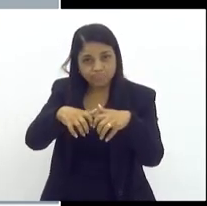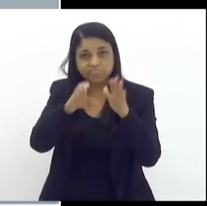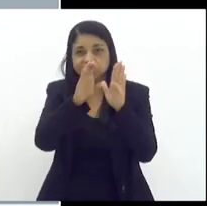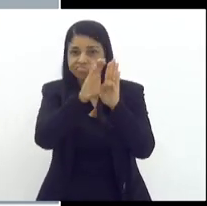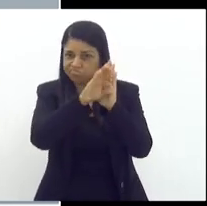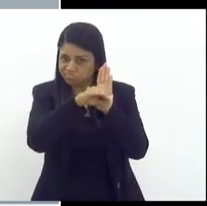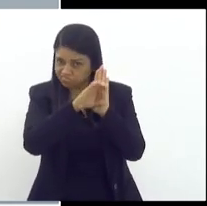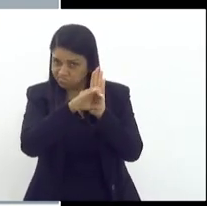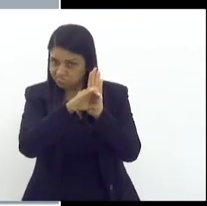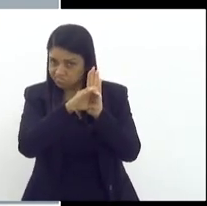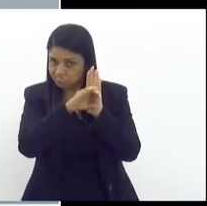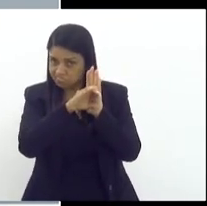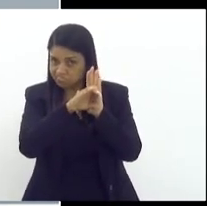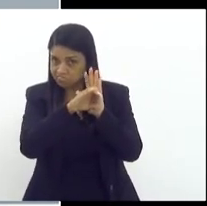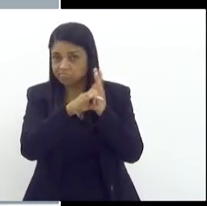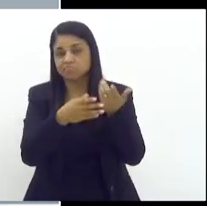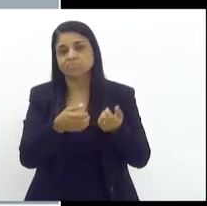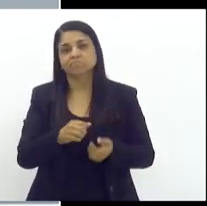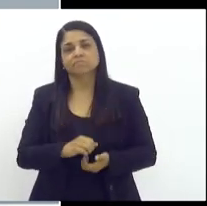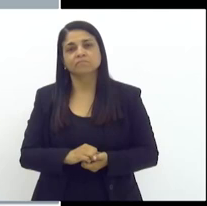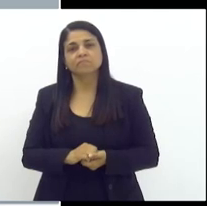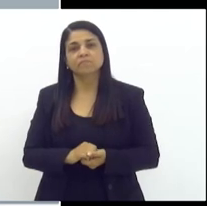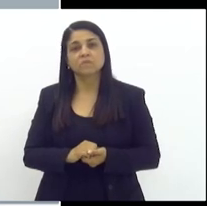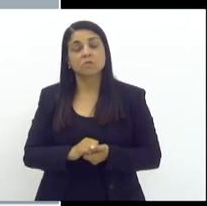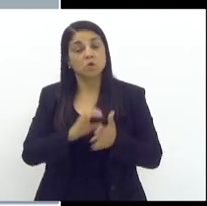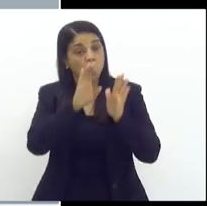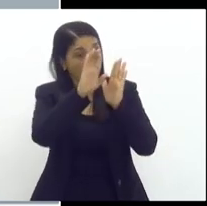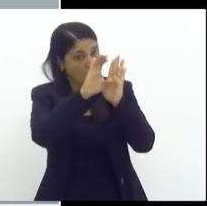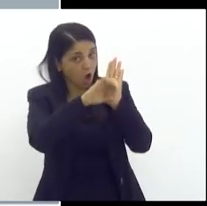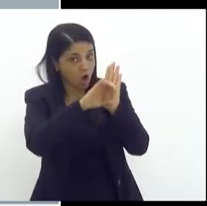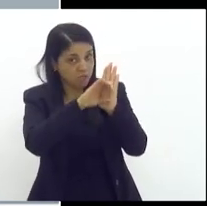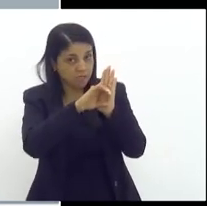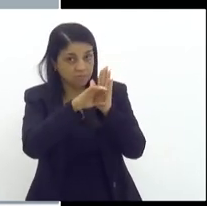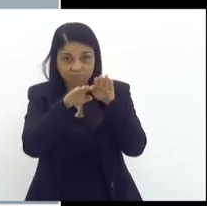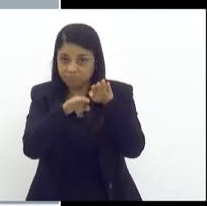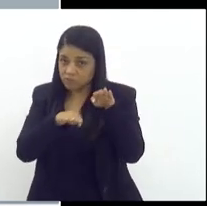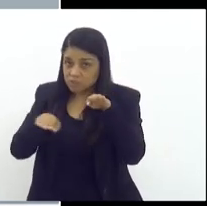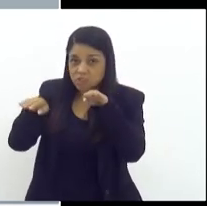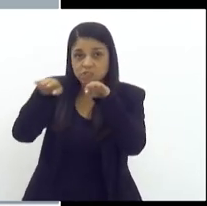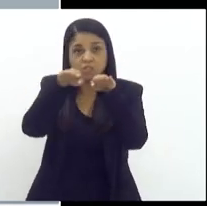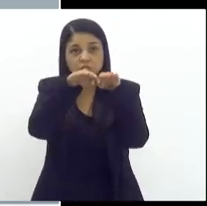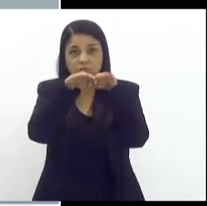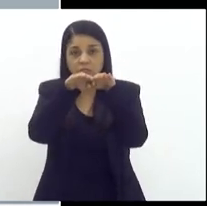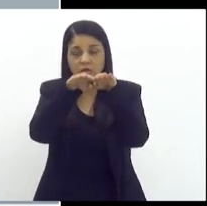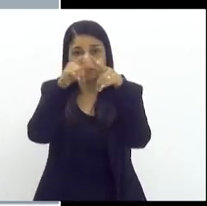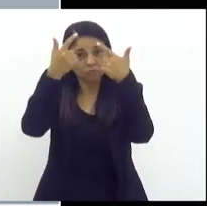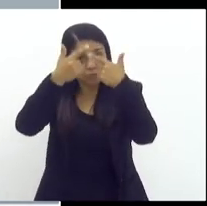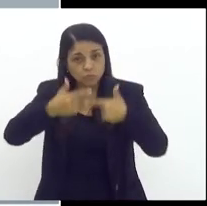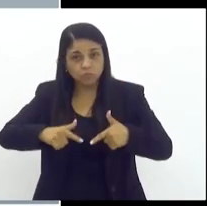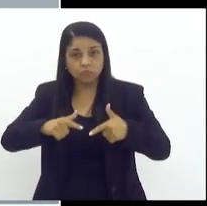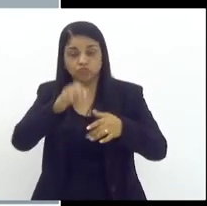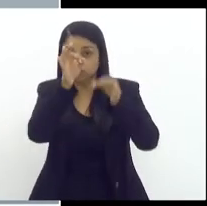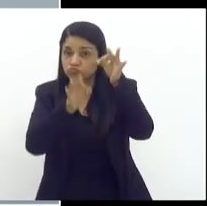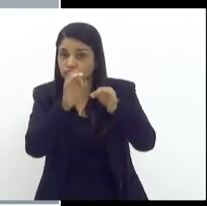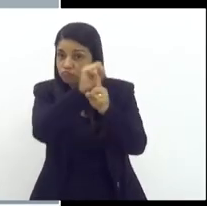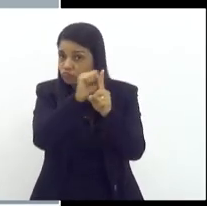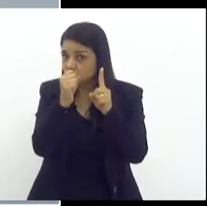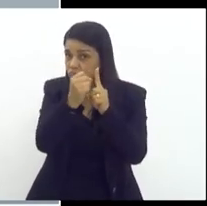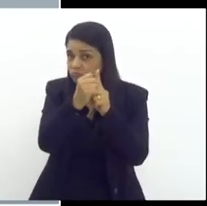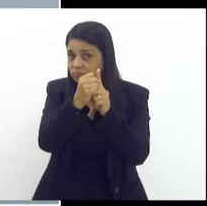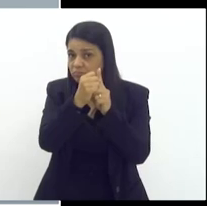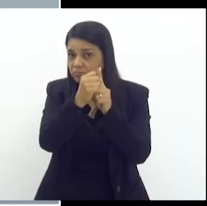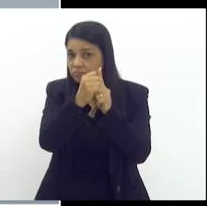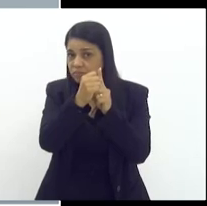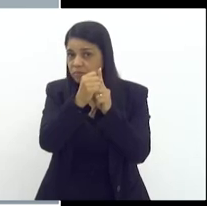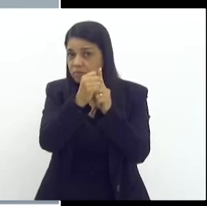conceitos porque os conceitos de Equidade neutralidade justiça social e daí